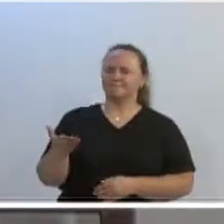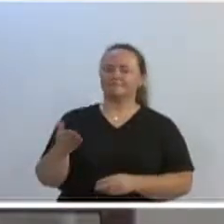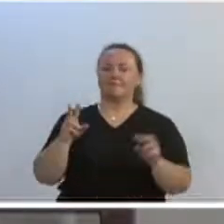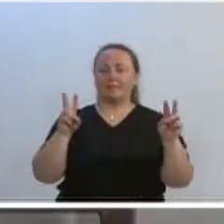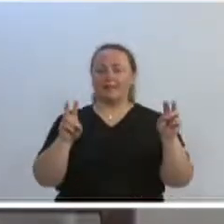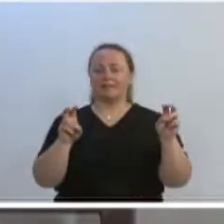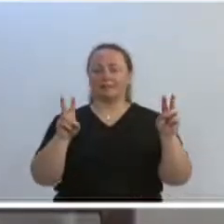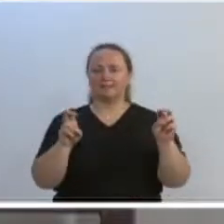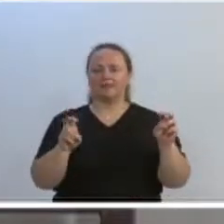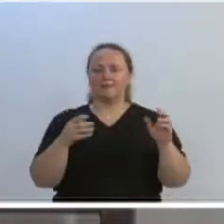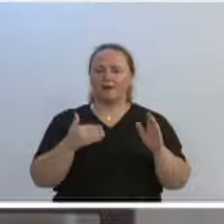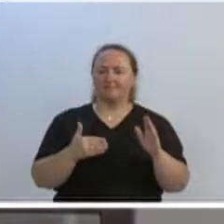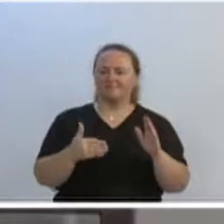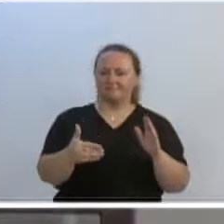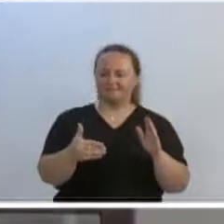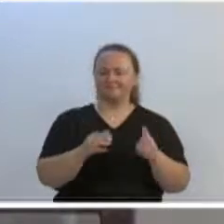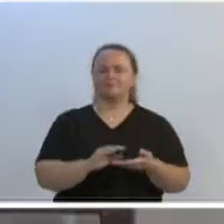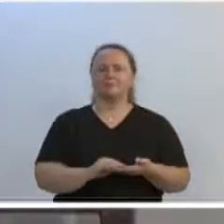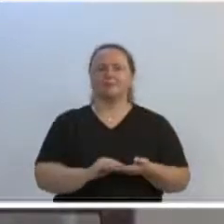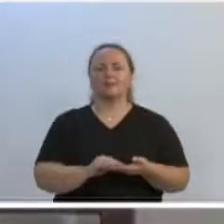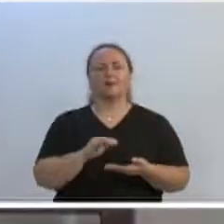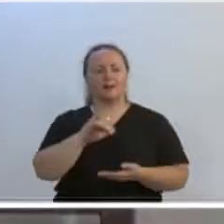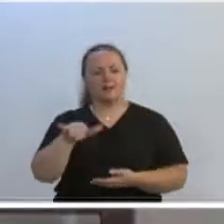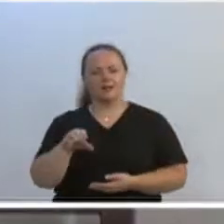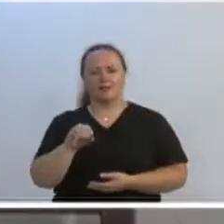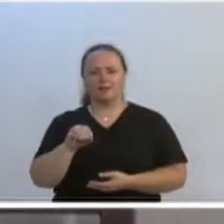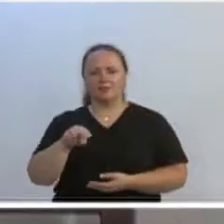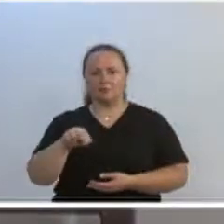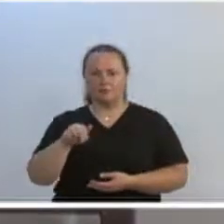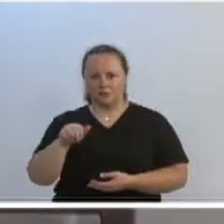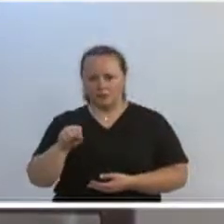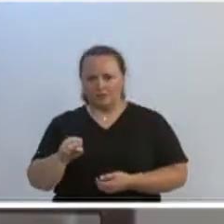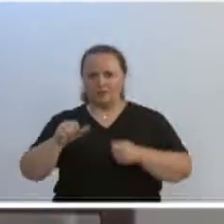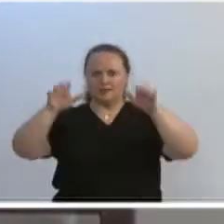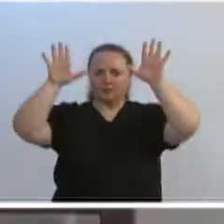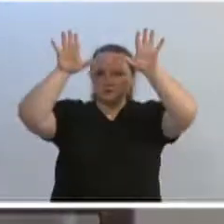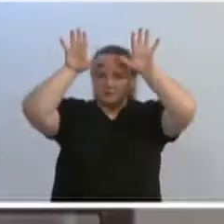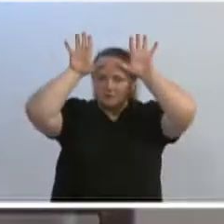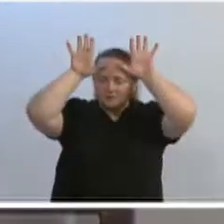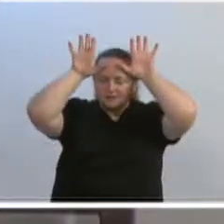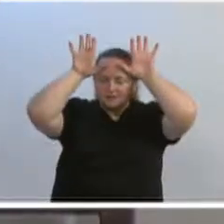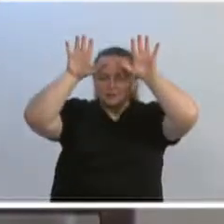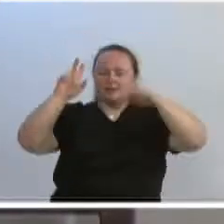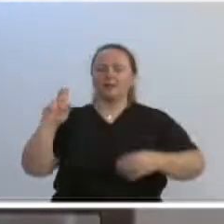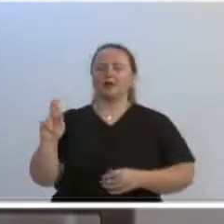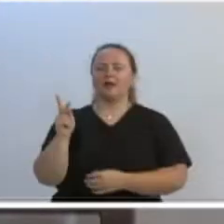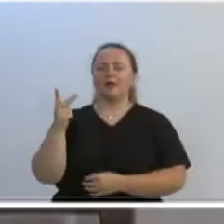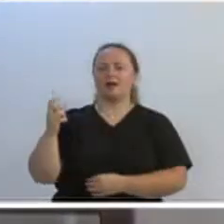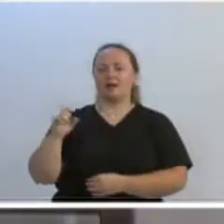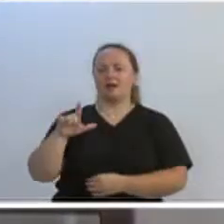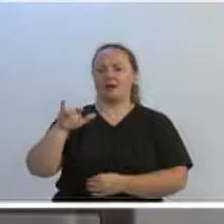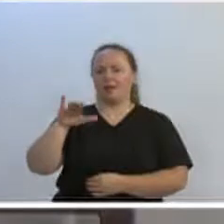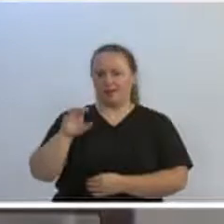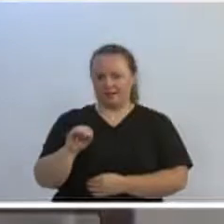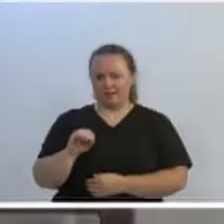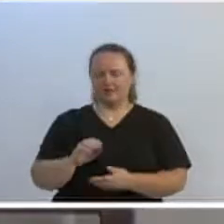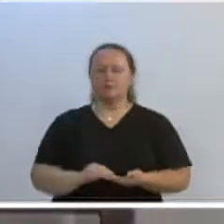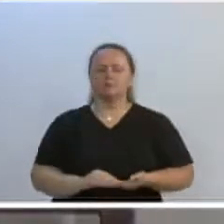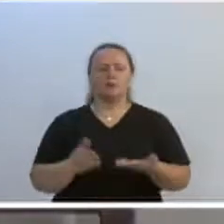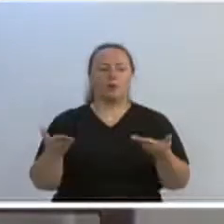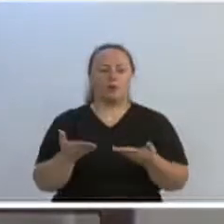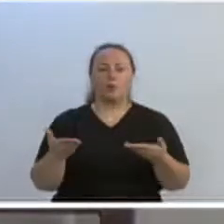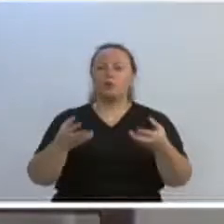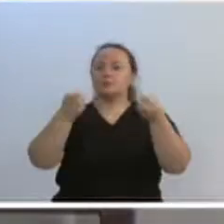a visita do do jonas do cacique do hélio farias aqui nessa casa hoje dando essa explicação